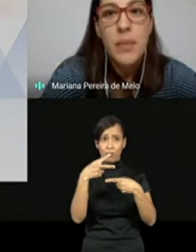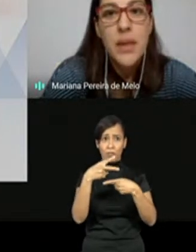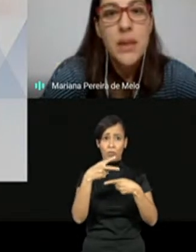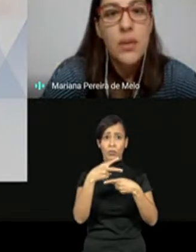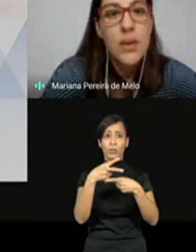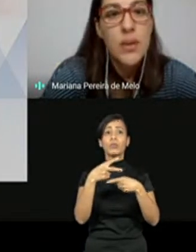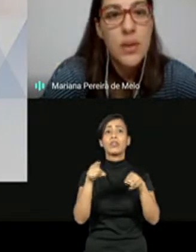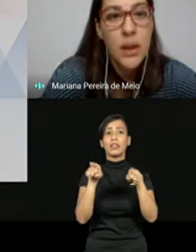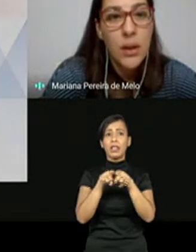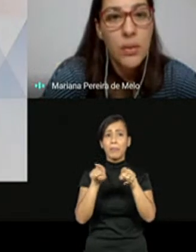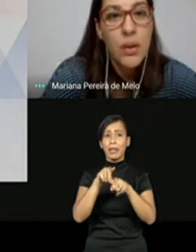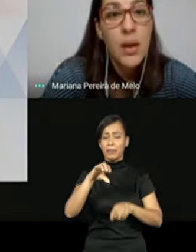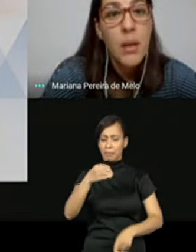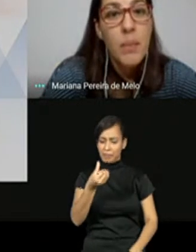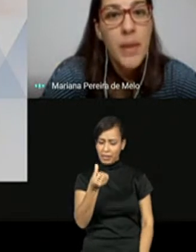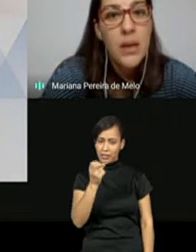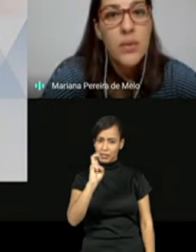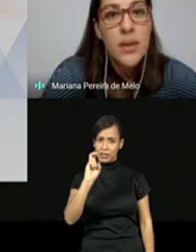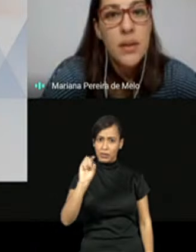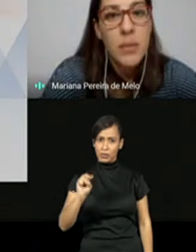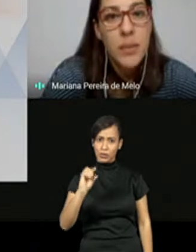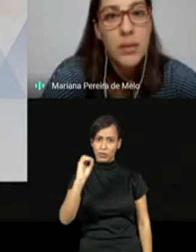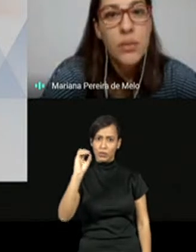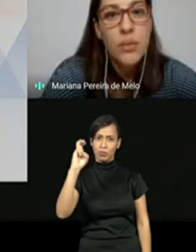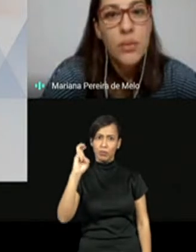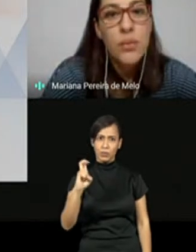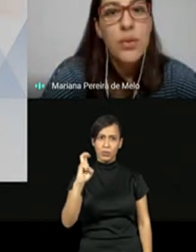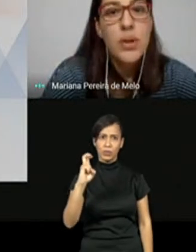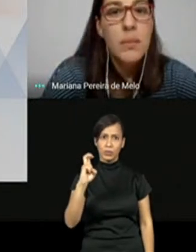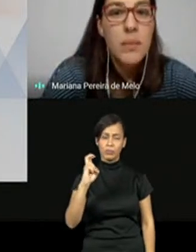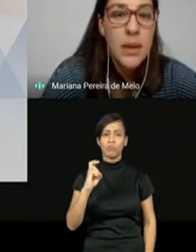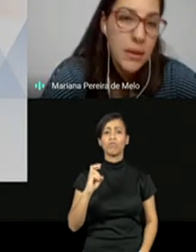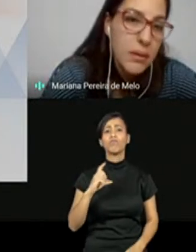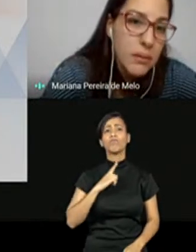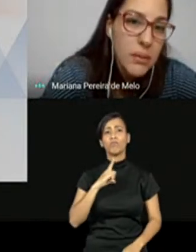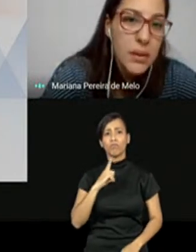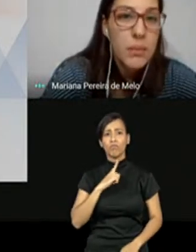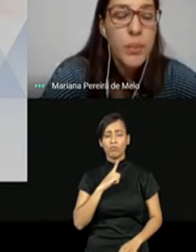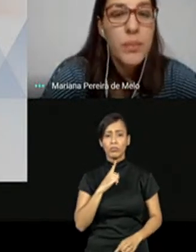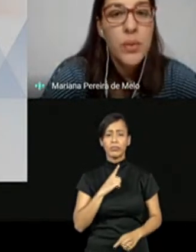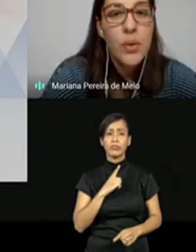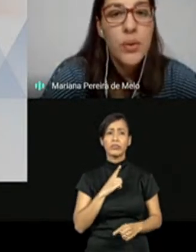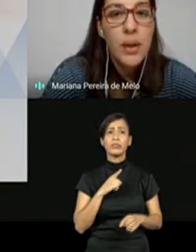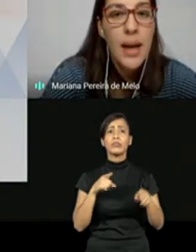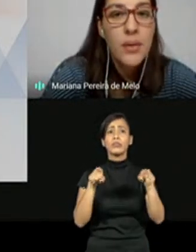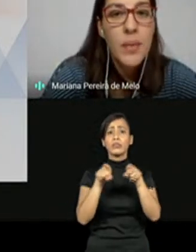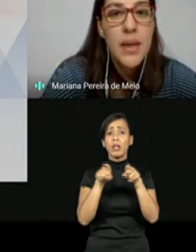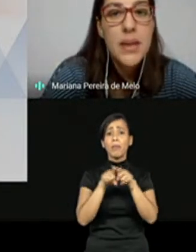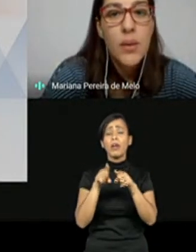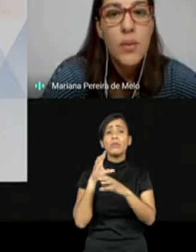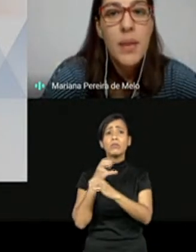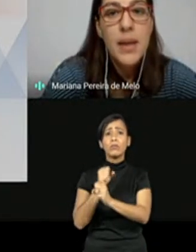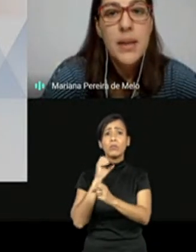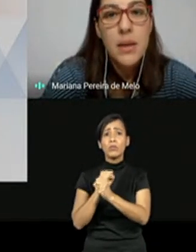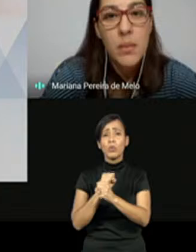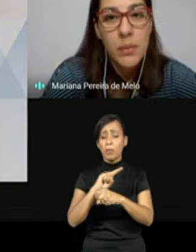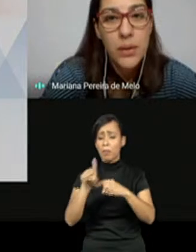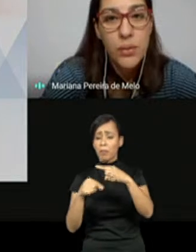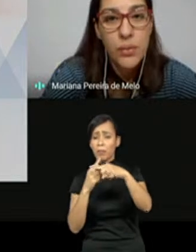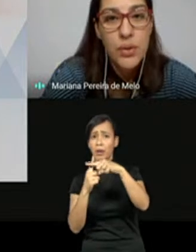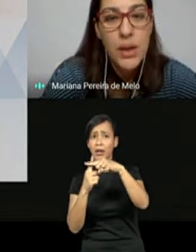barra, 6,505. Menos a semi-amplitude e No outro lado, 65